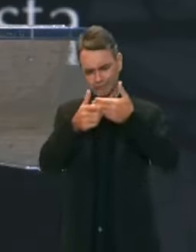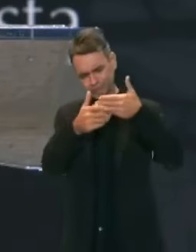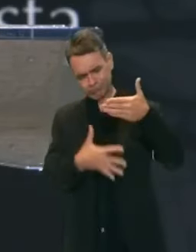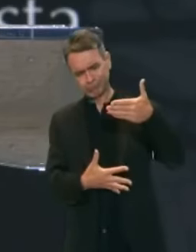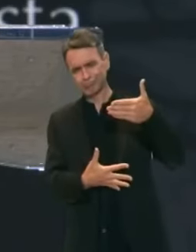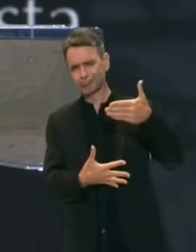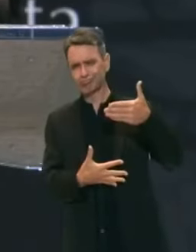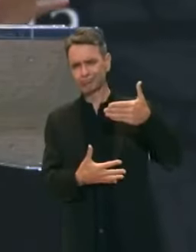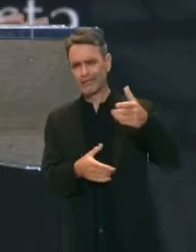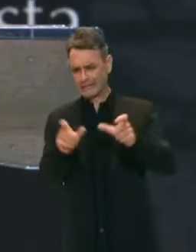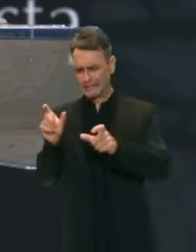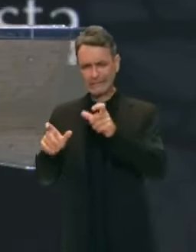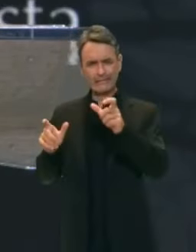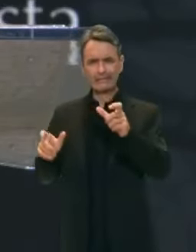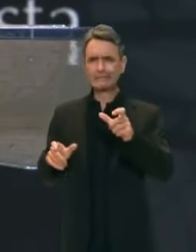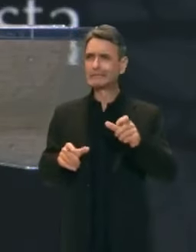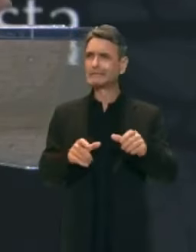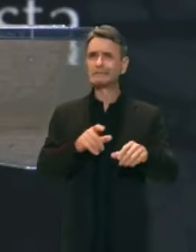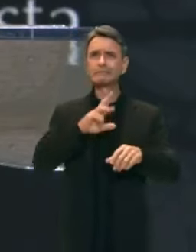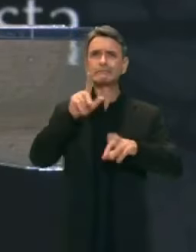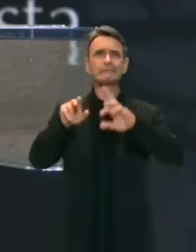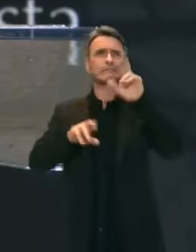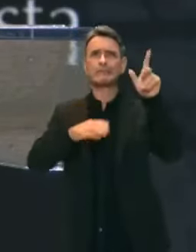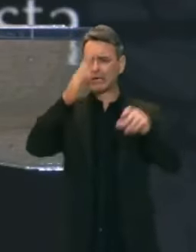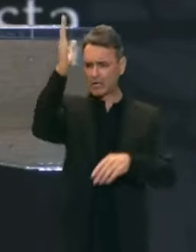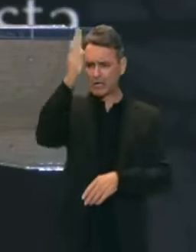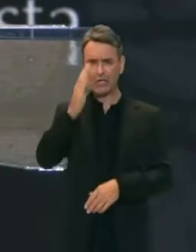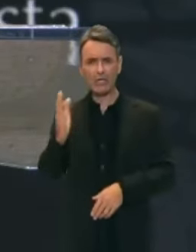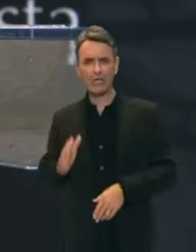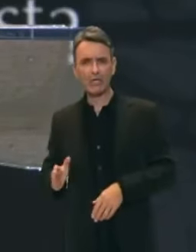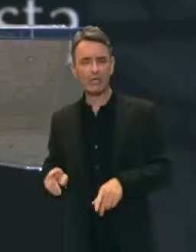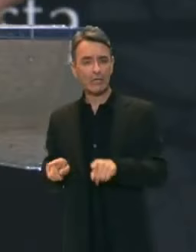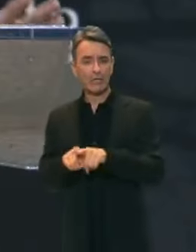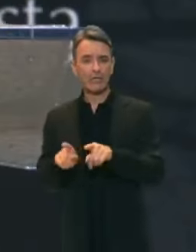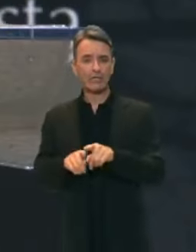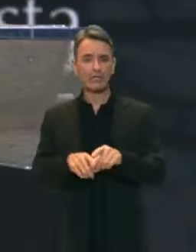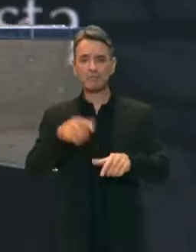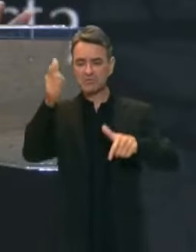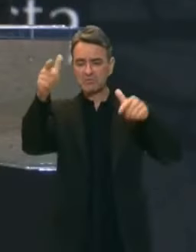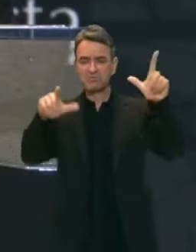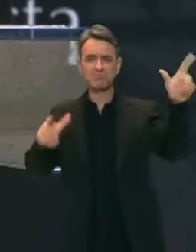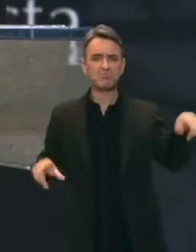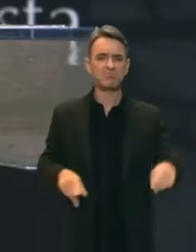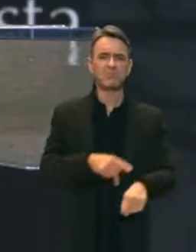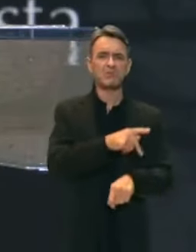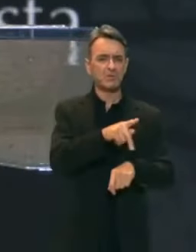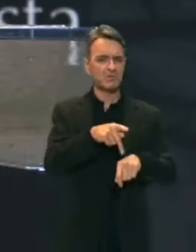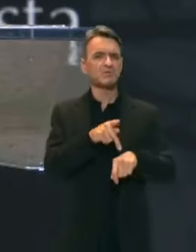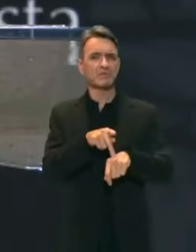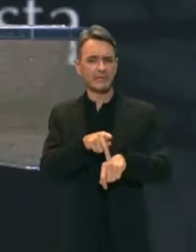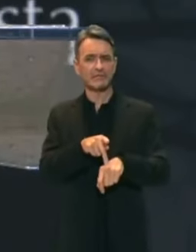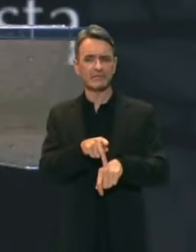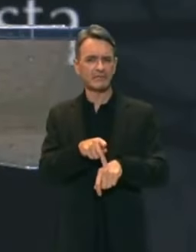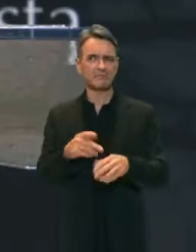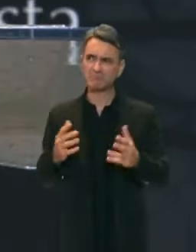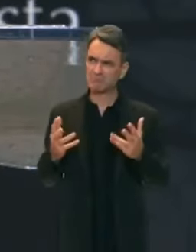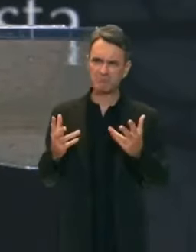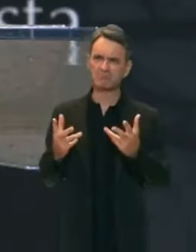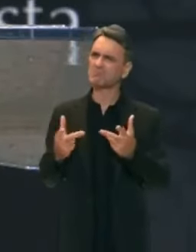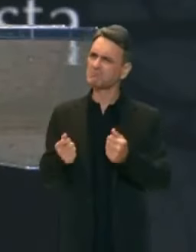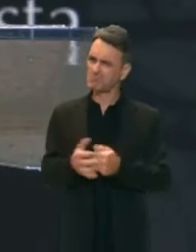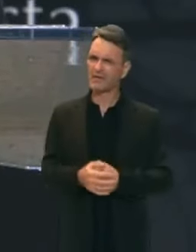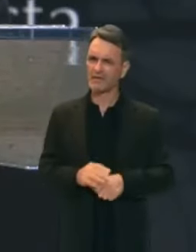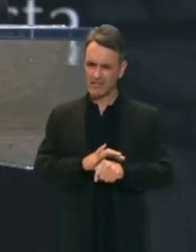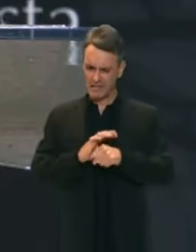gente de tudo quanto é lugar do Brasil e do mundo. É uma coisa alucinante, né? A pandemia